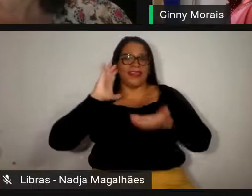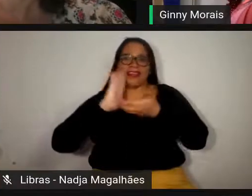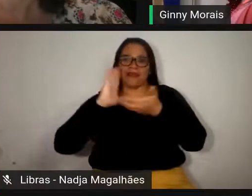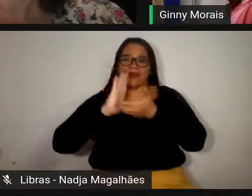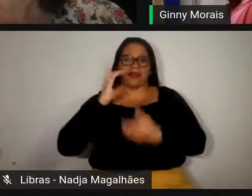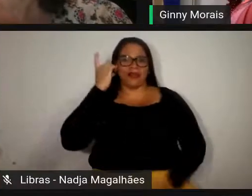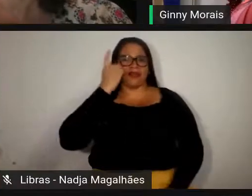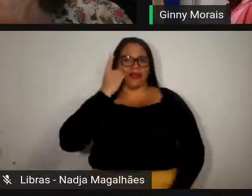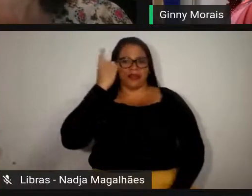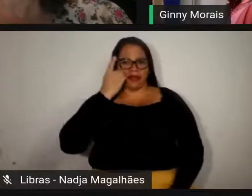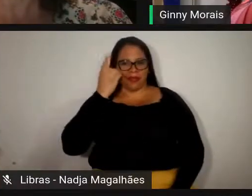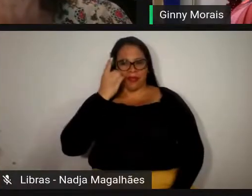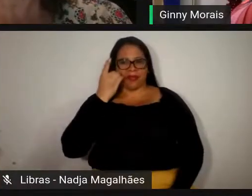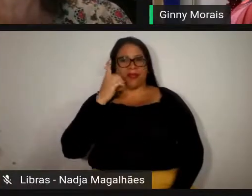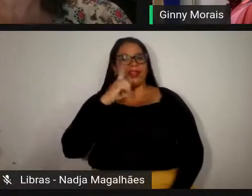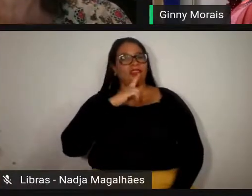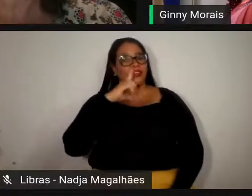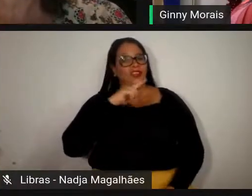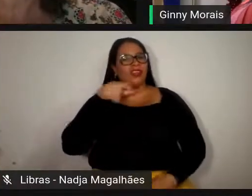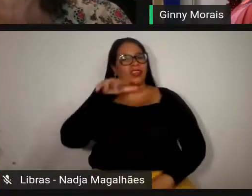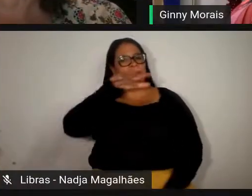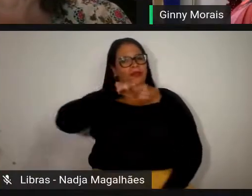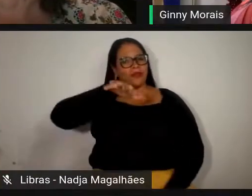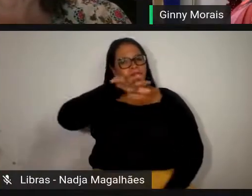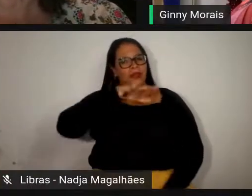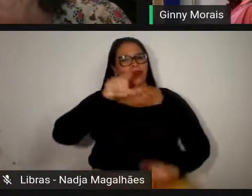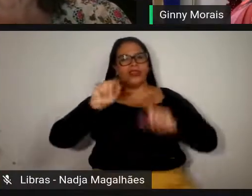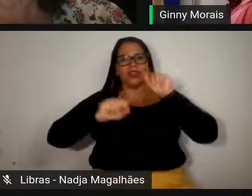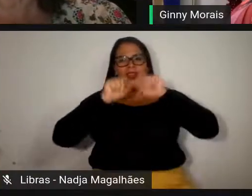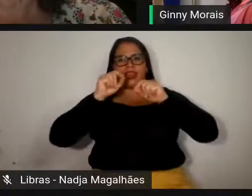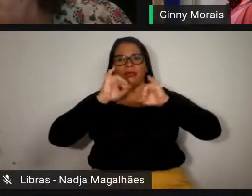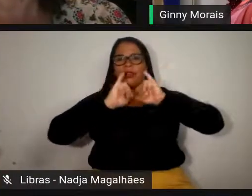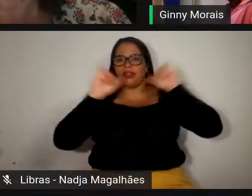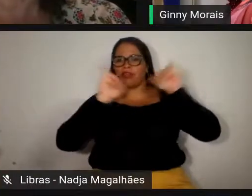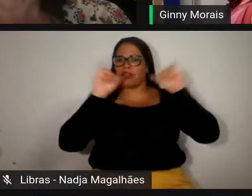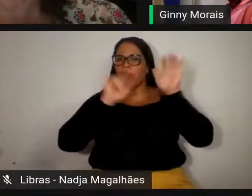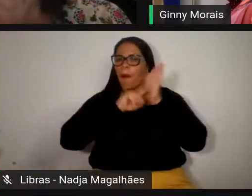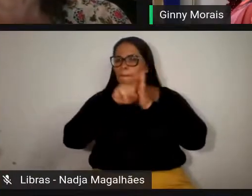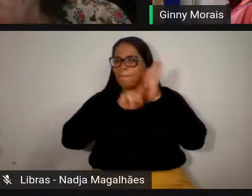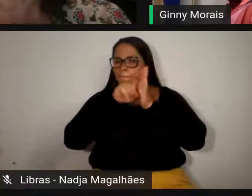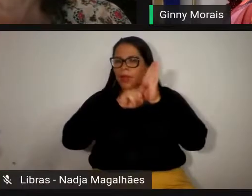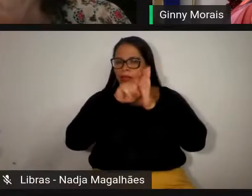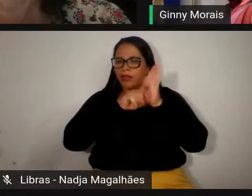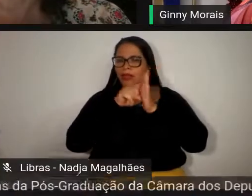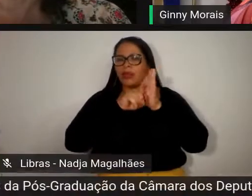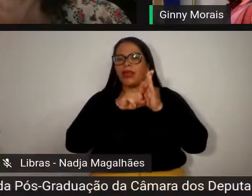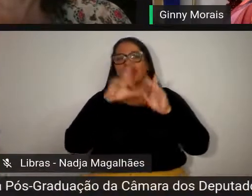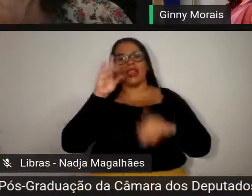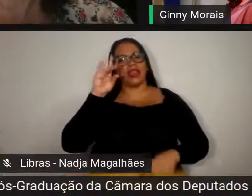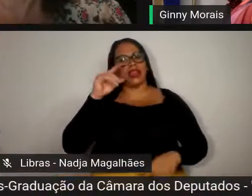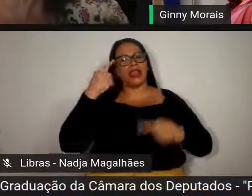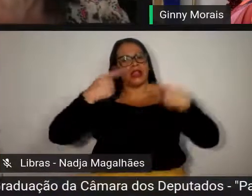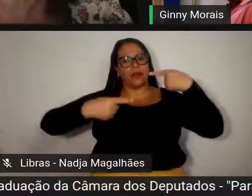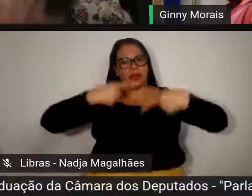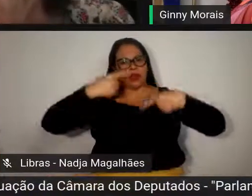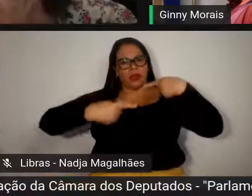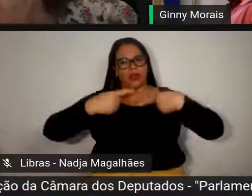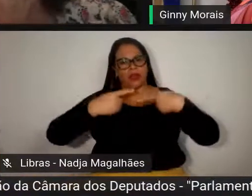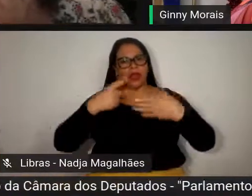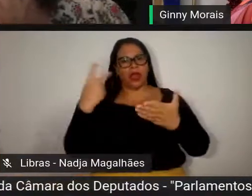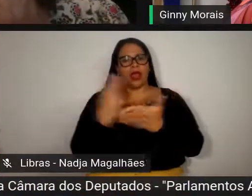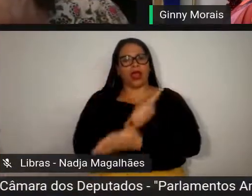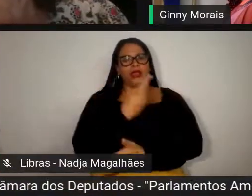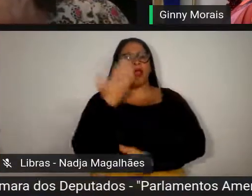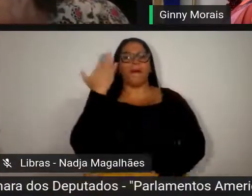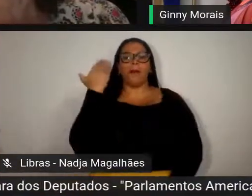Deputados. Nós tínhamos esse espaço, que é um espaço para divulgação de pesquisas em poder legislativo e ciência política, que acontecia no auditório